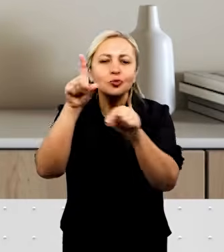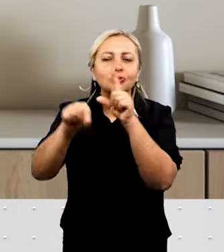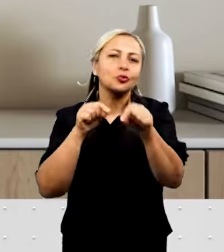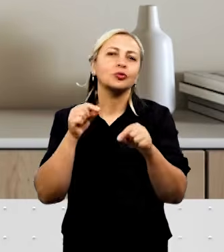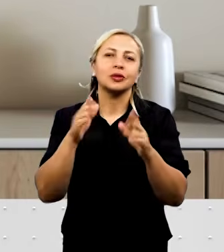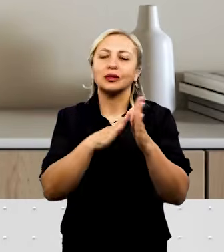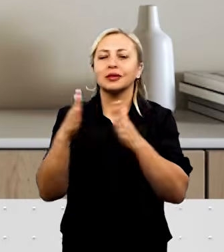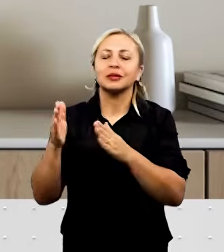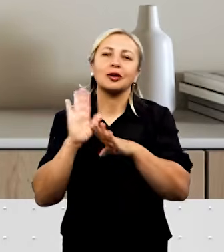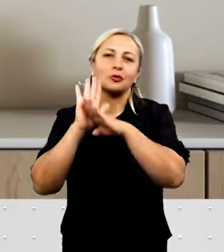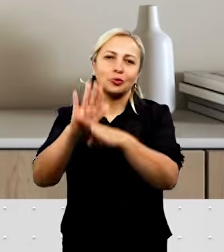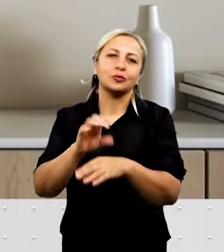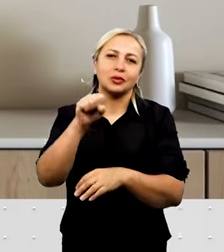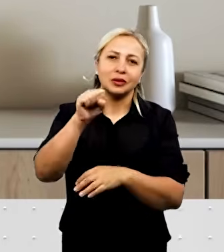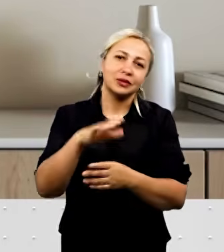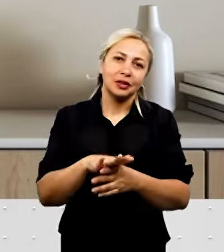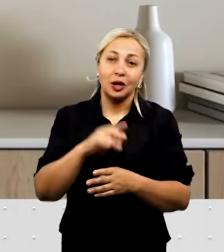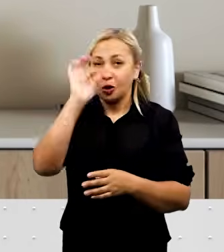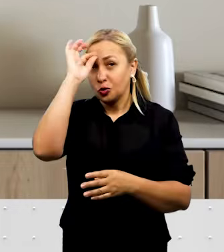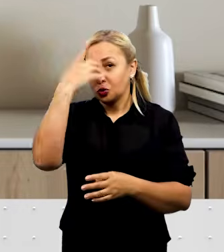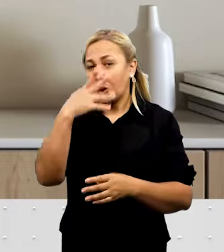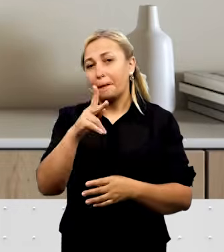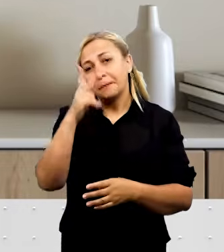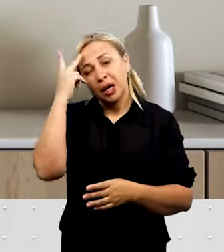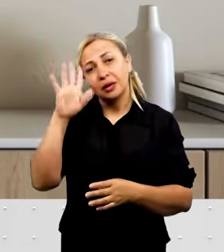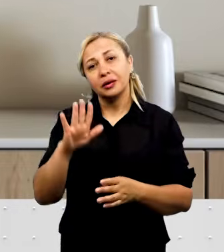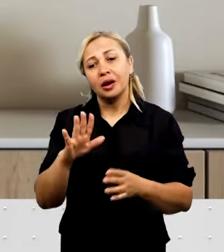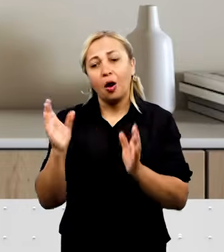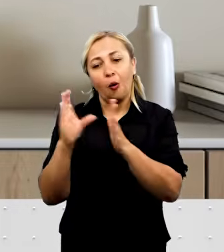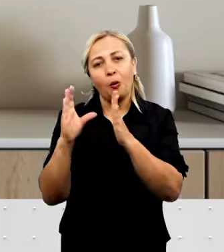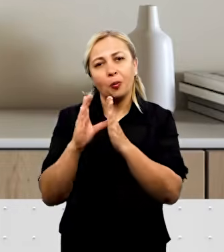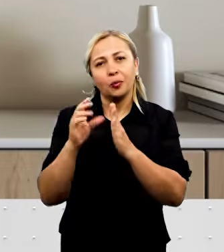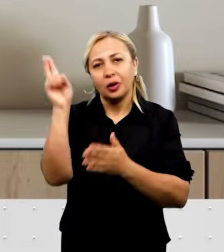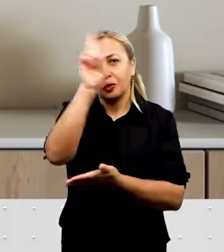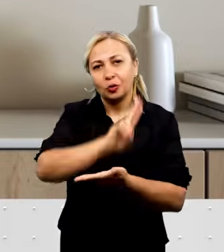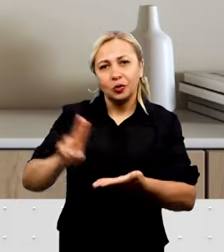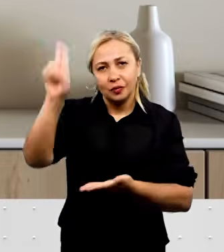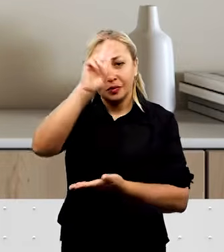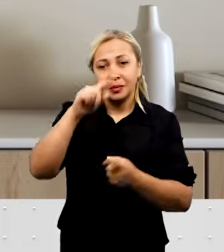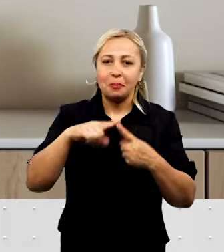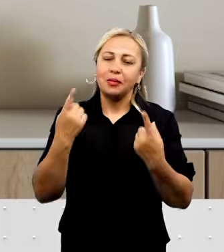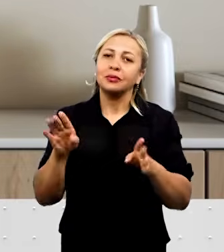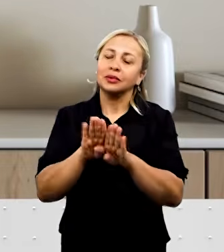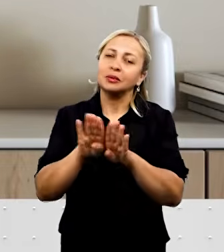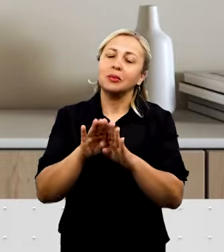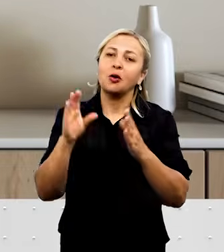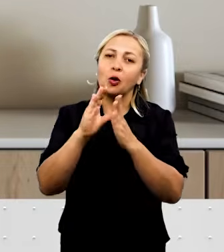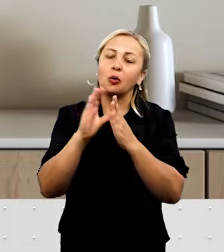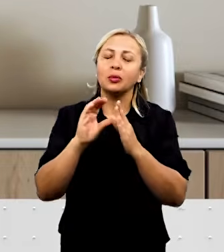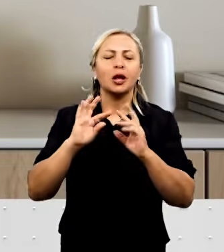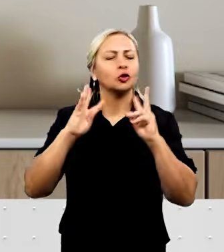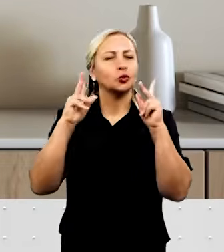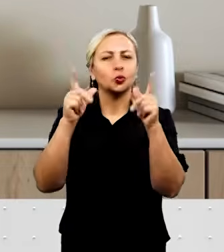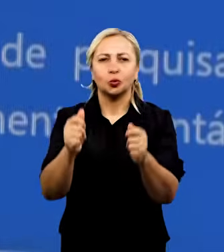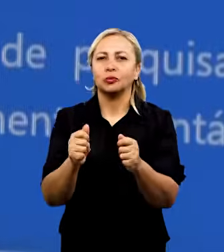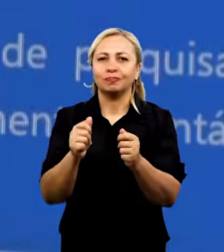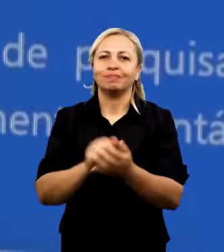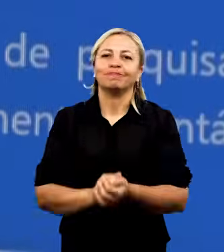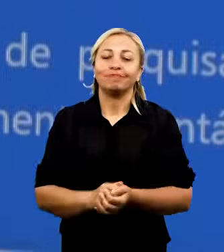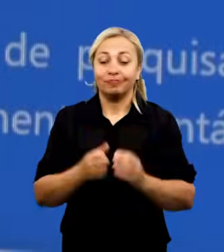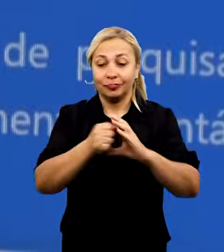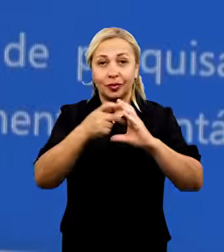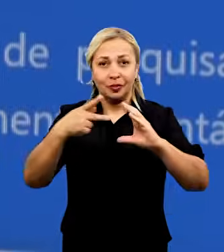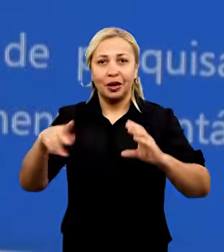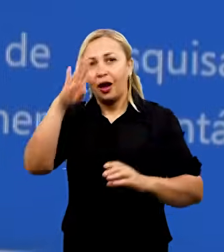daí. Então, isso contribui de fato não só com a comunidade acadêmica, mas também com a comunidade em geral, né?